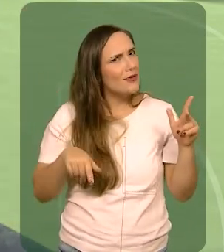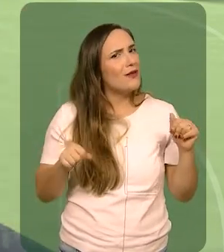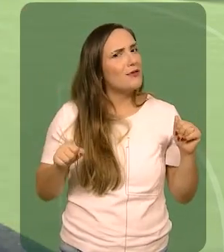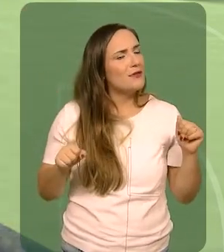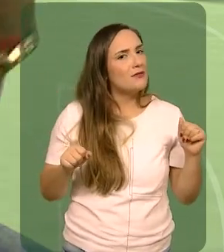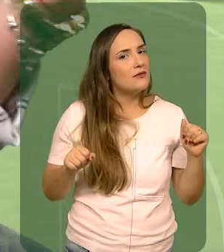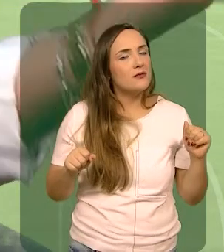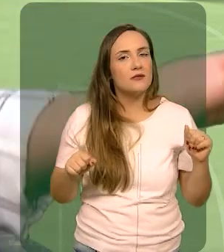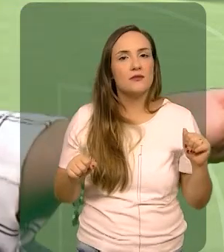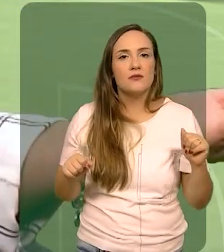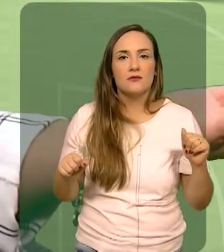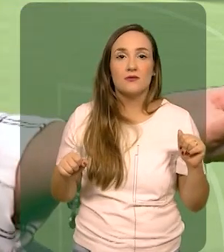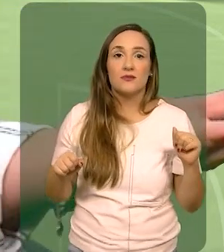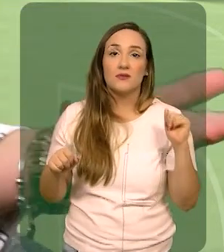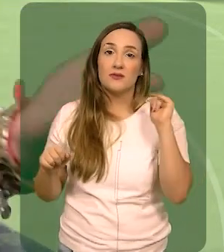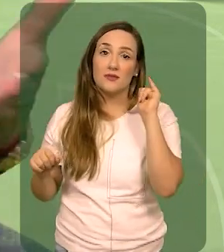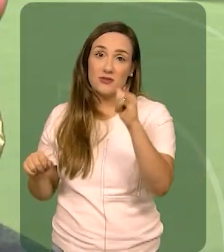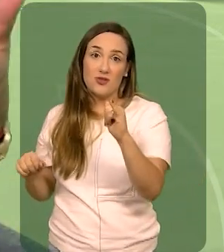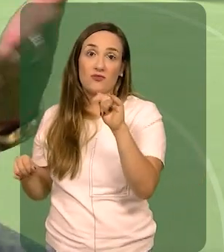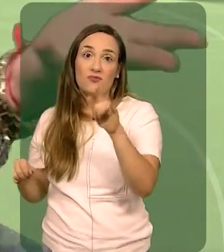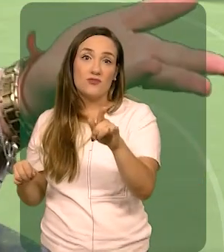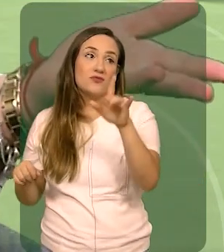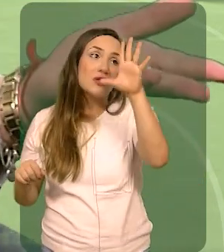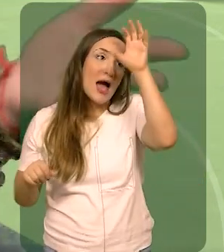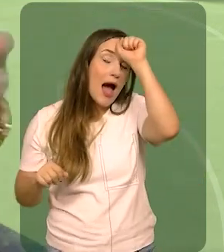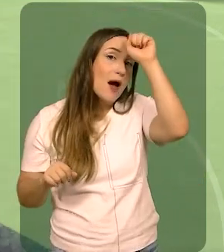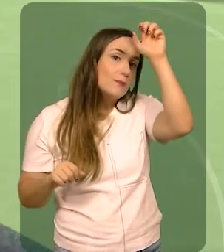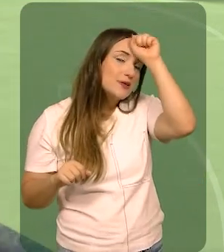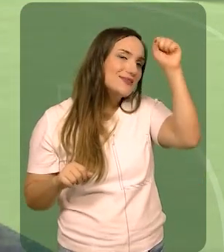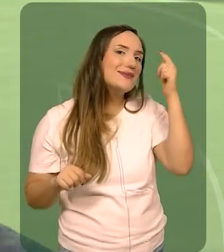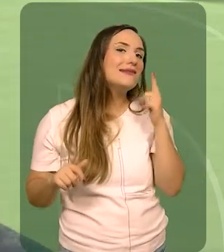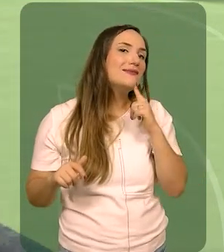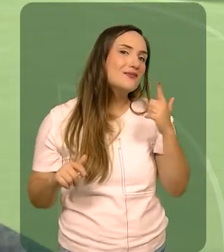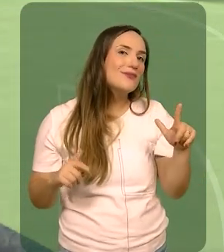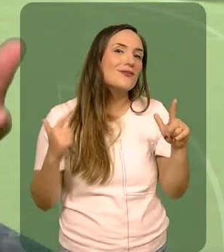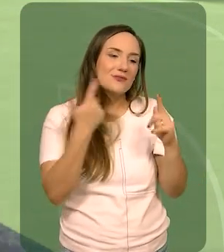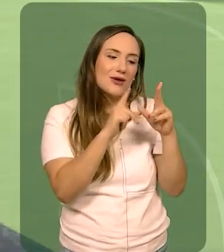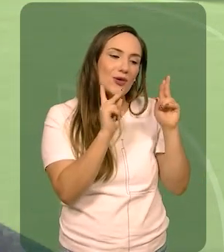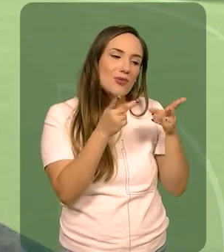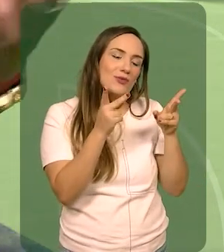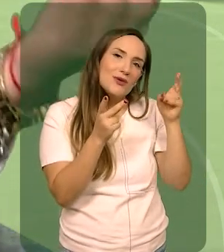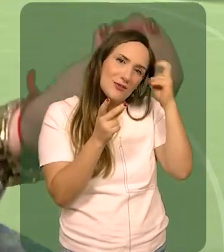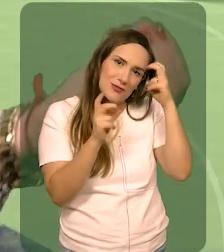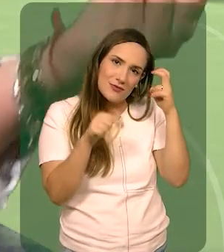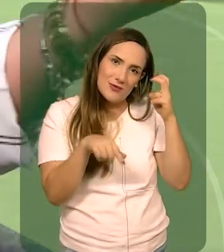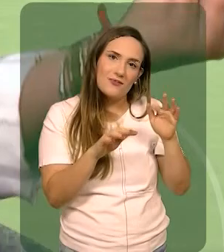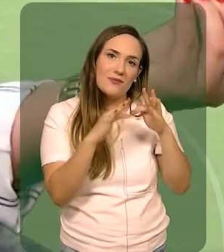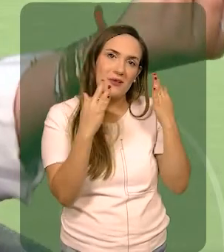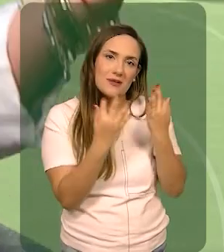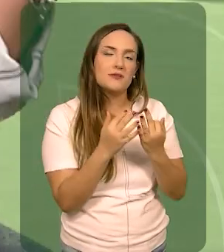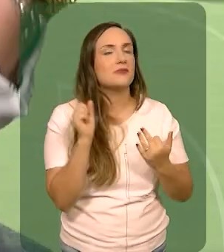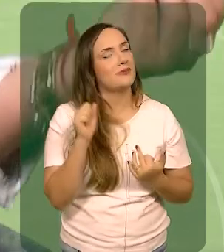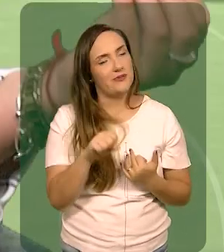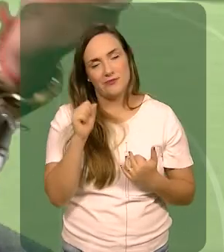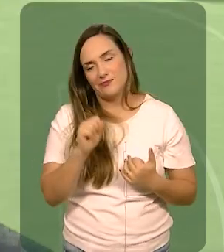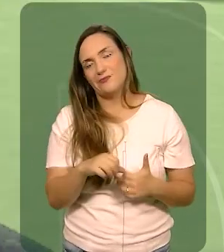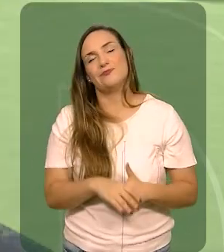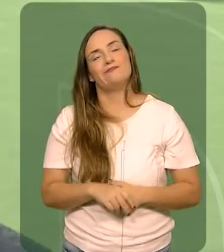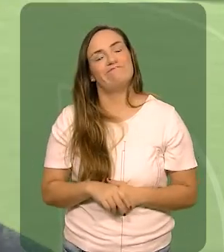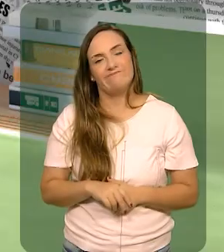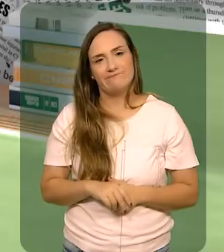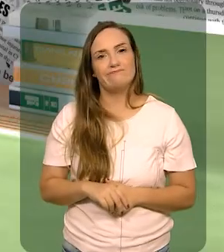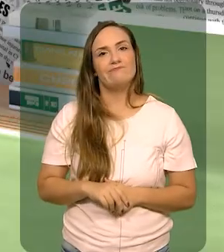importante. Não tinha. E se você estivesse aprendido, aliás, você estaria mantendo um pouquinho da cultura ali na tua